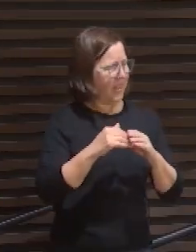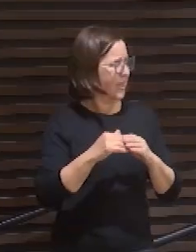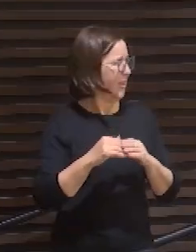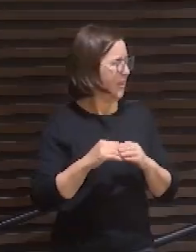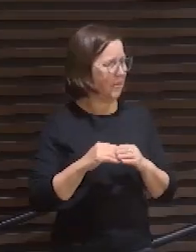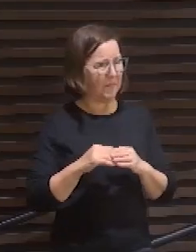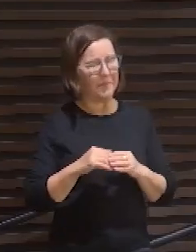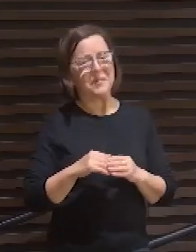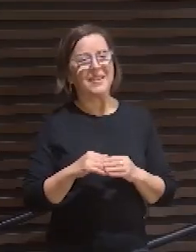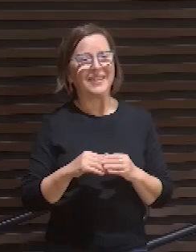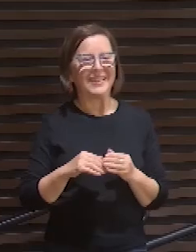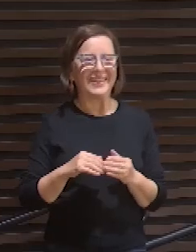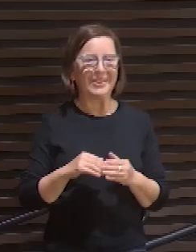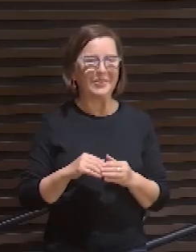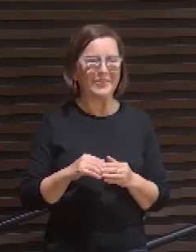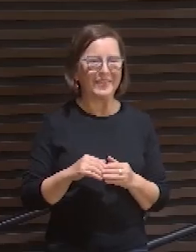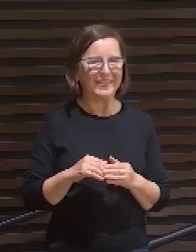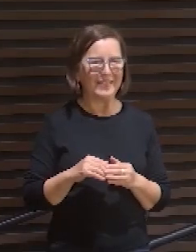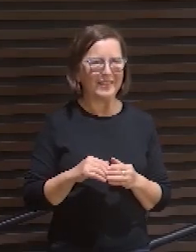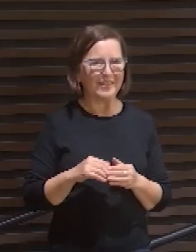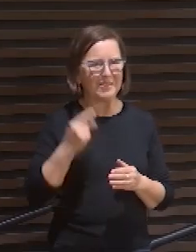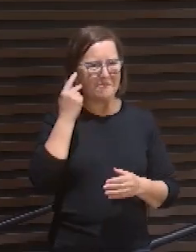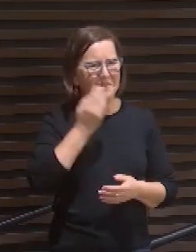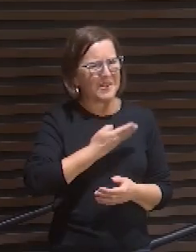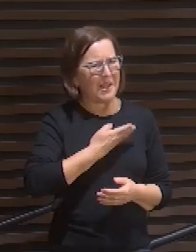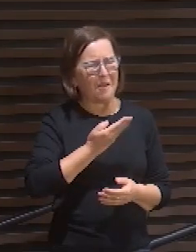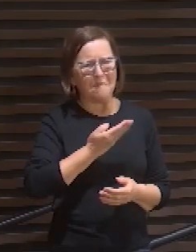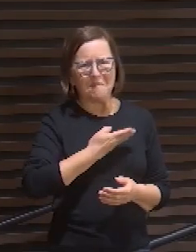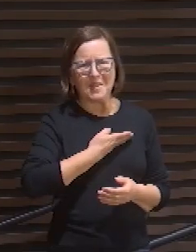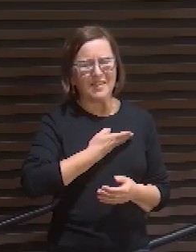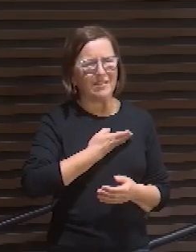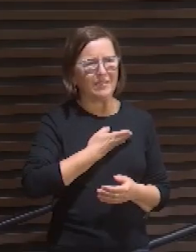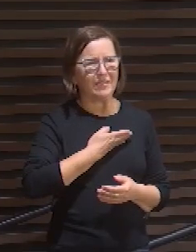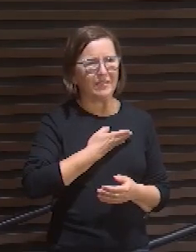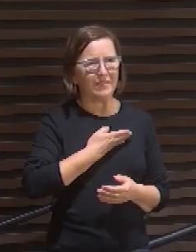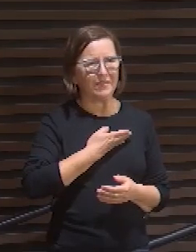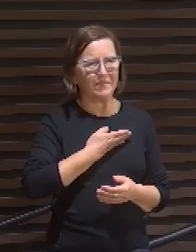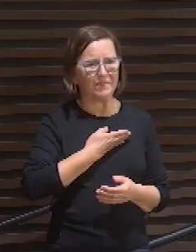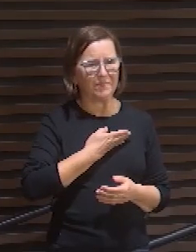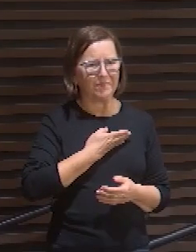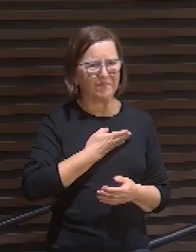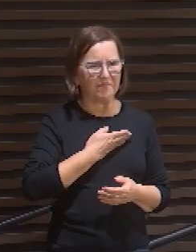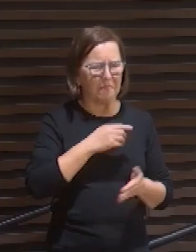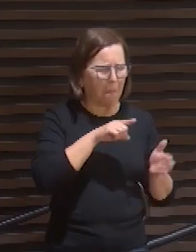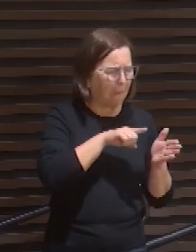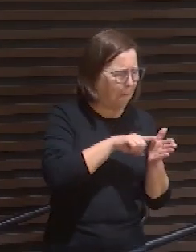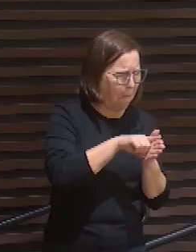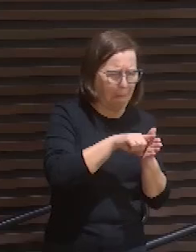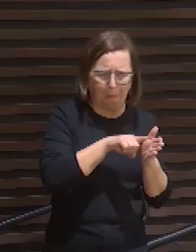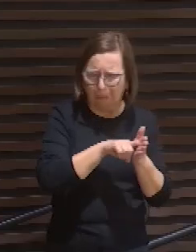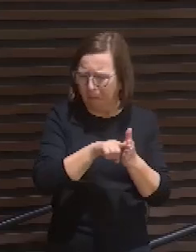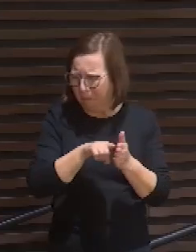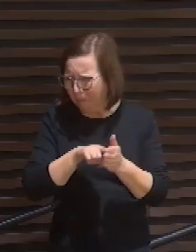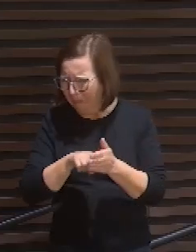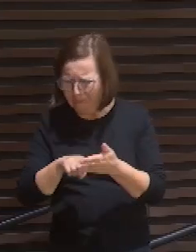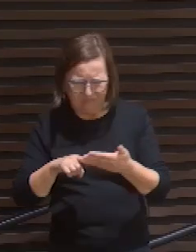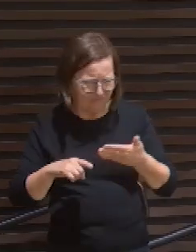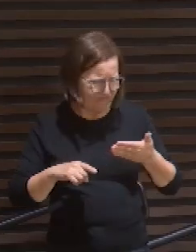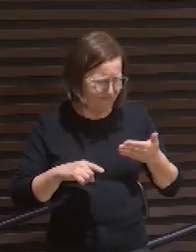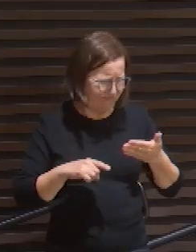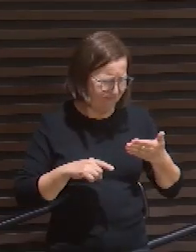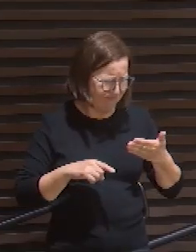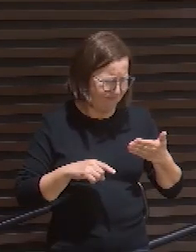aviões fazem isso, mandou e-mail para os amigos, faz uma pesquisa varredura e ninguém